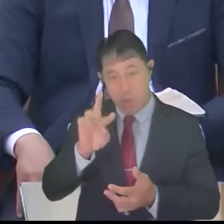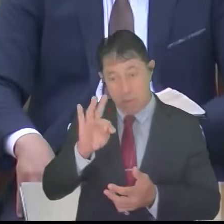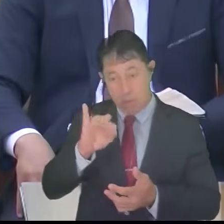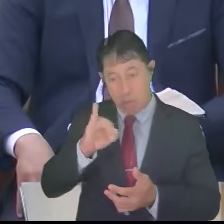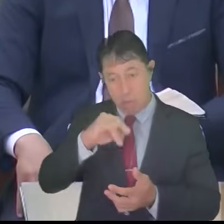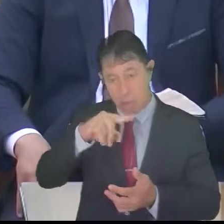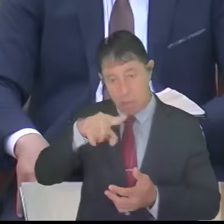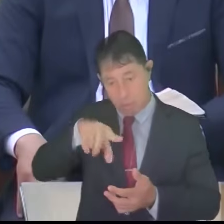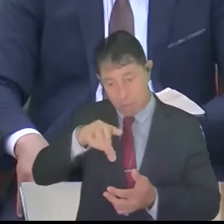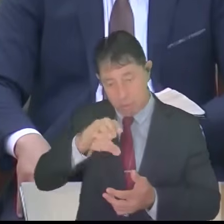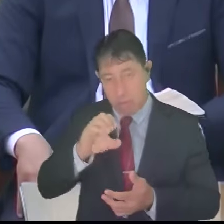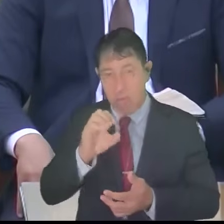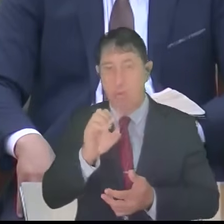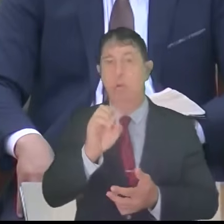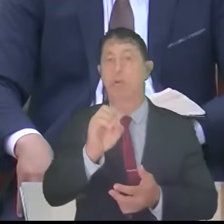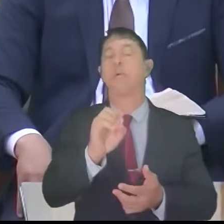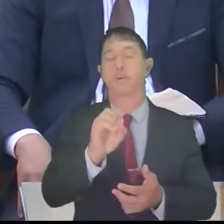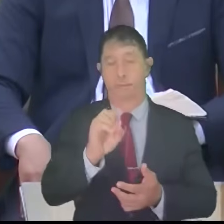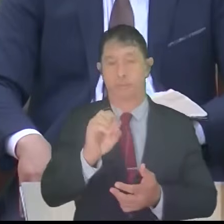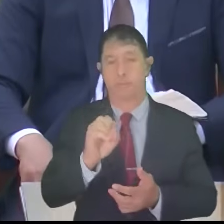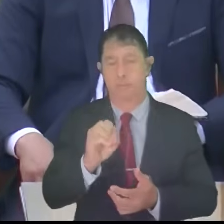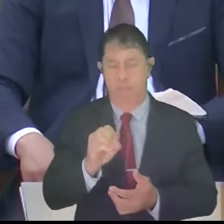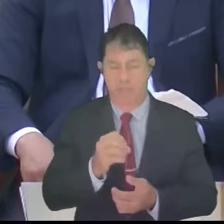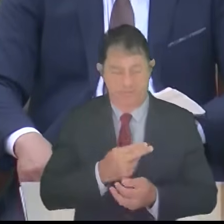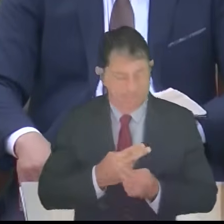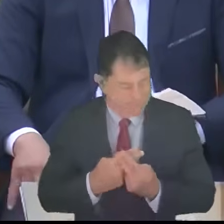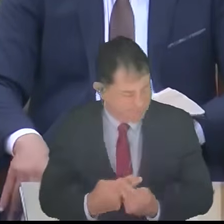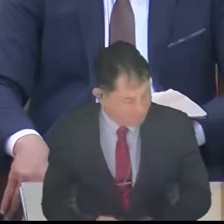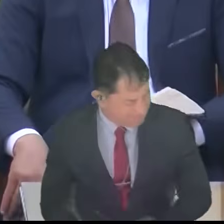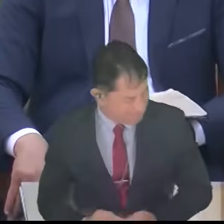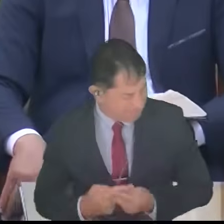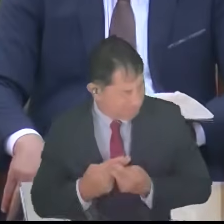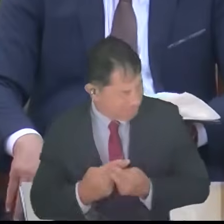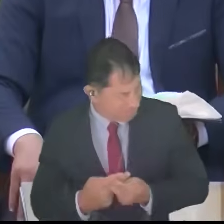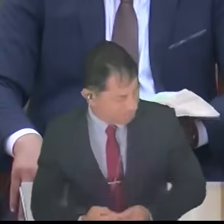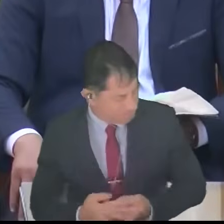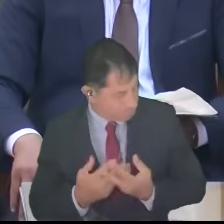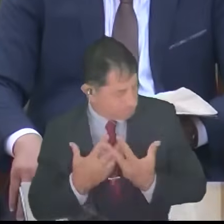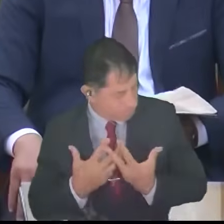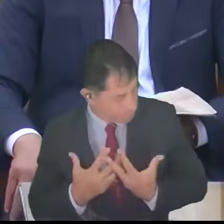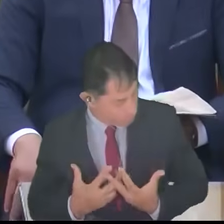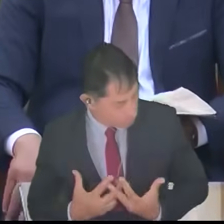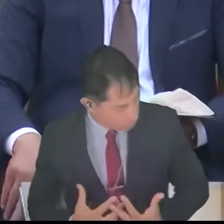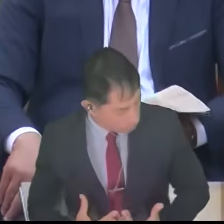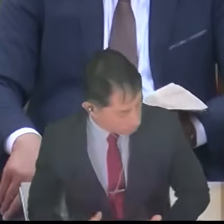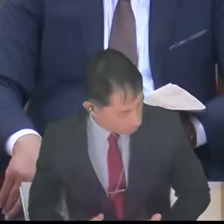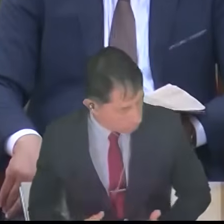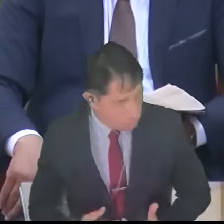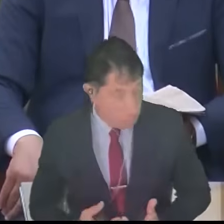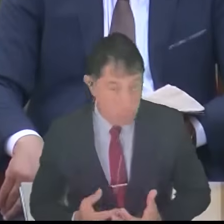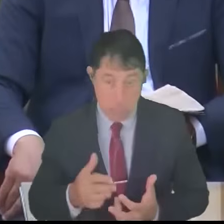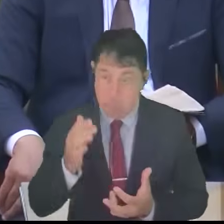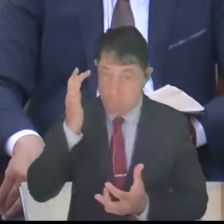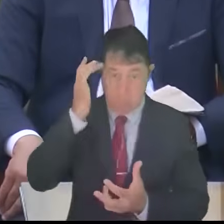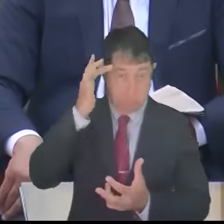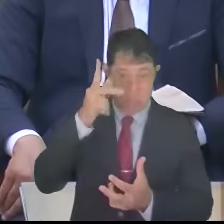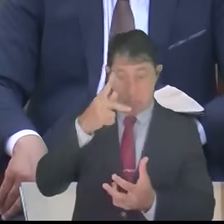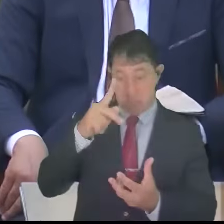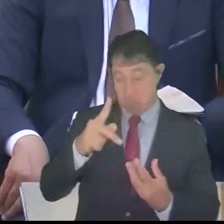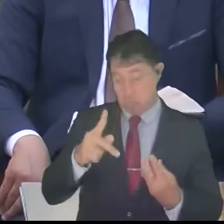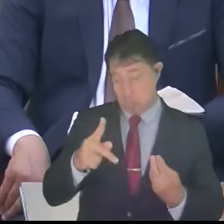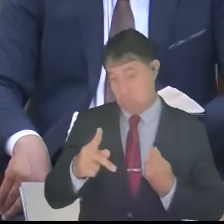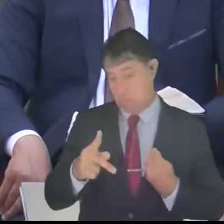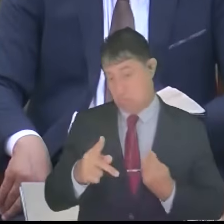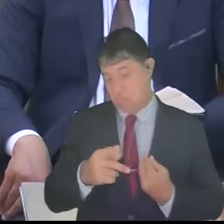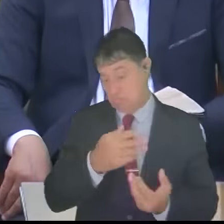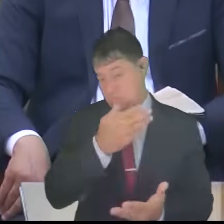com peso, está com uma carga ultra pesada. Quem sabe sua vida perdeu sentido, quem sabe